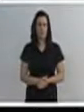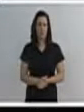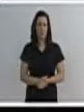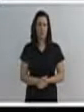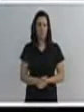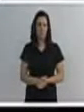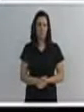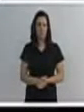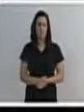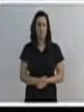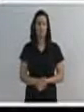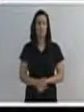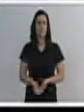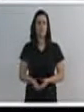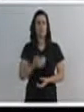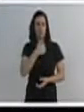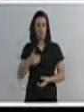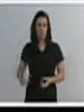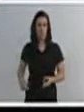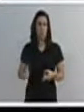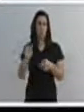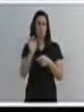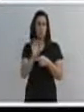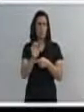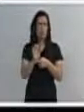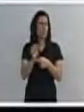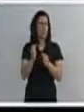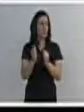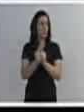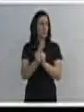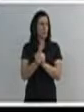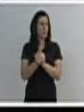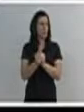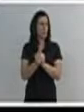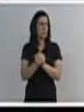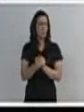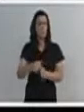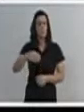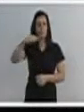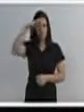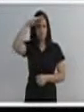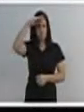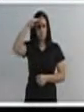nenhuma categoria de pessoa, ou pessoa física, ou pessoa jurídica.